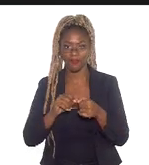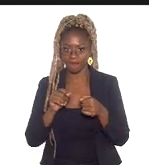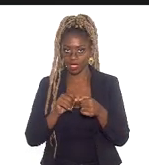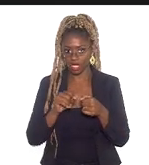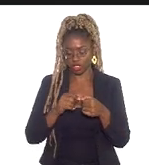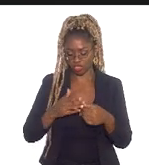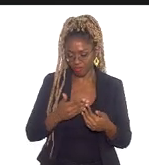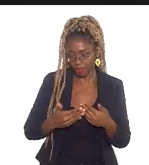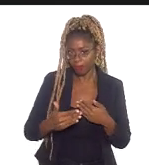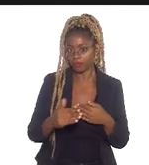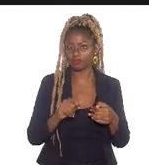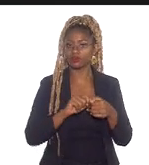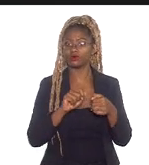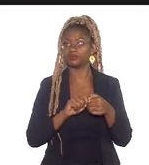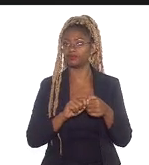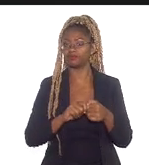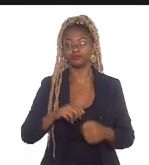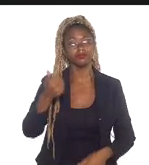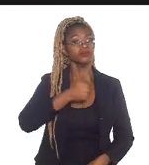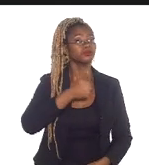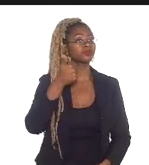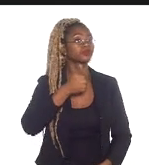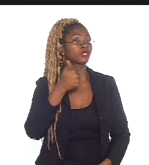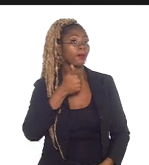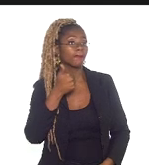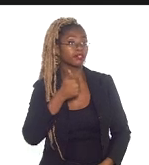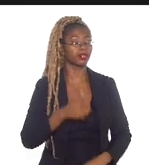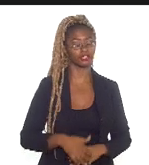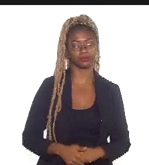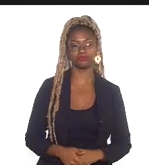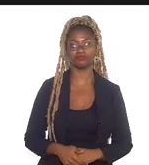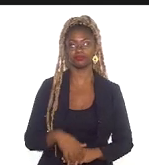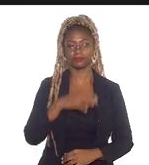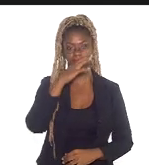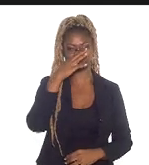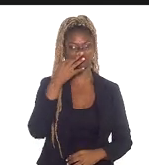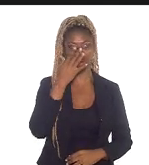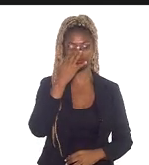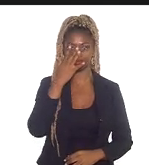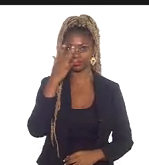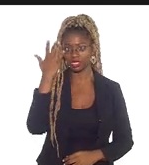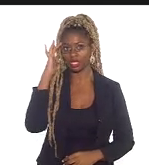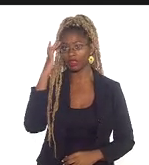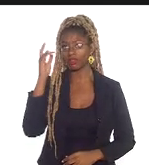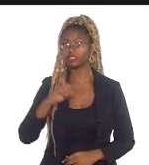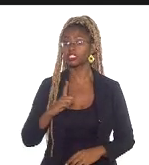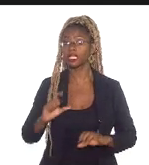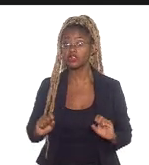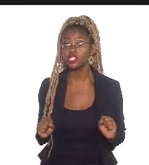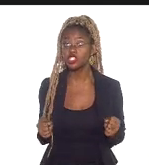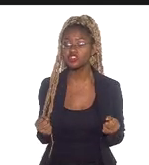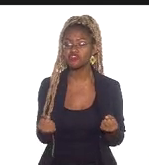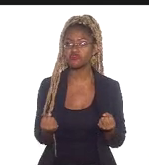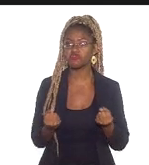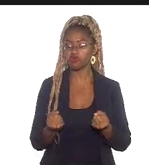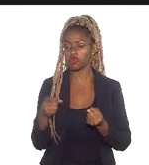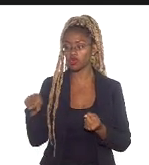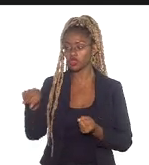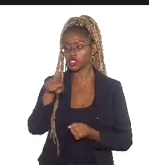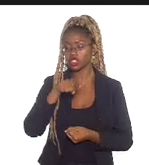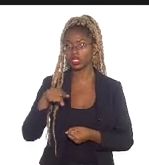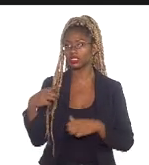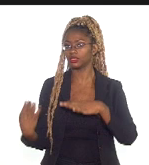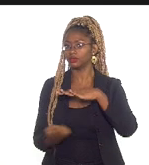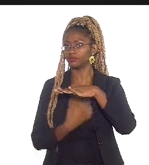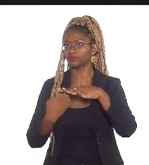realizados. Em primeiro lugar, eu acho que existe um esforço muito grande das empresas em